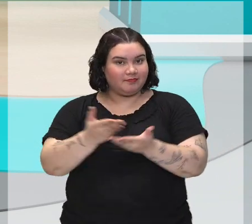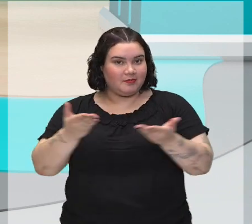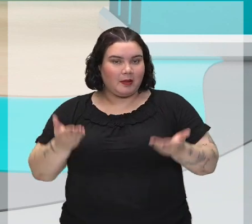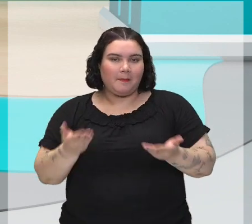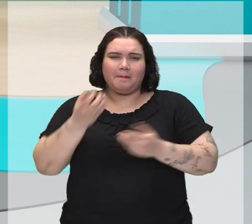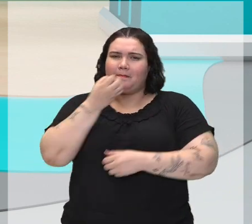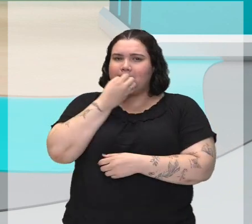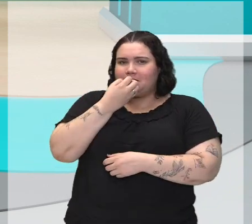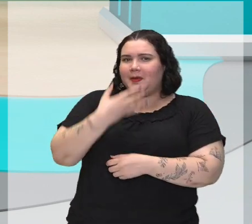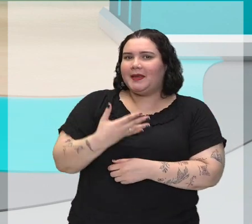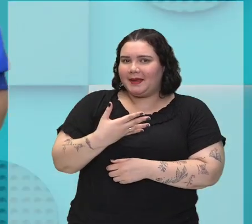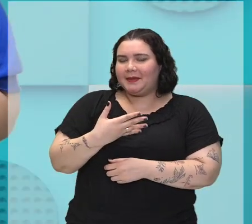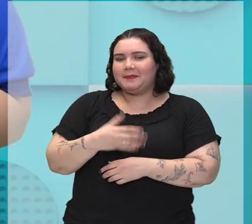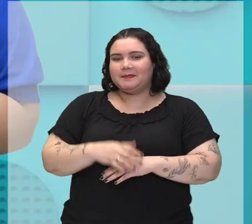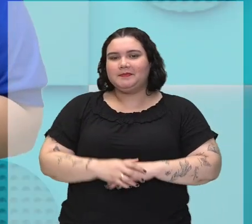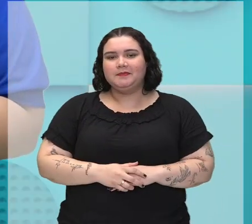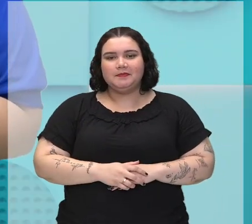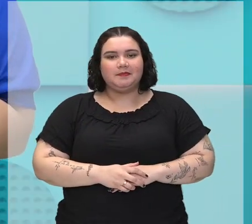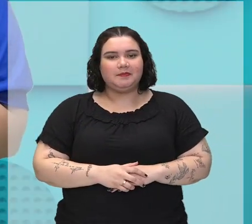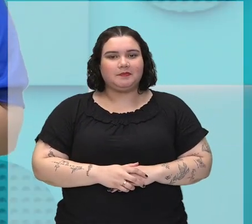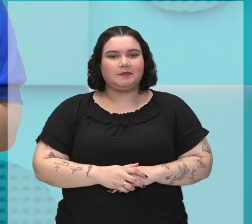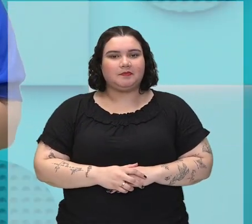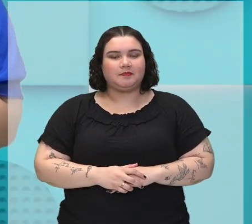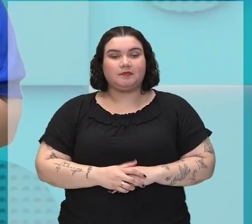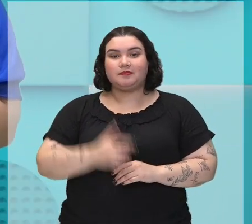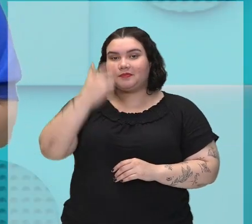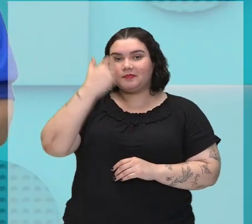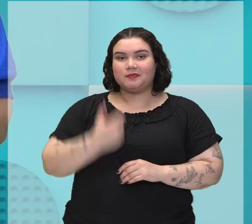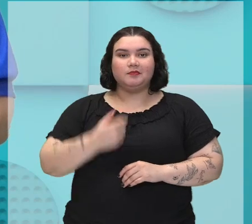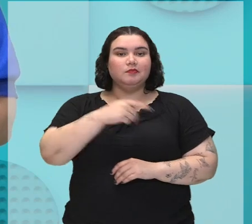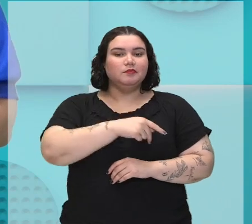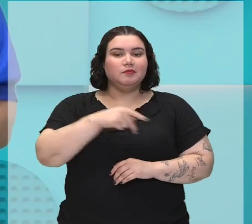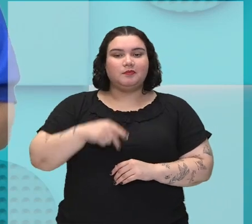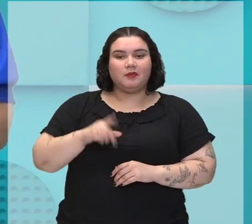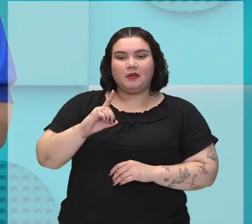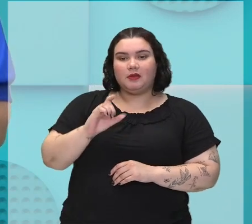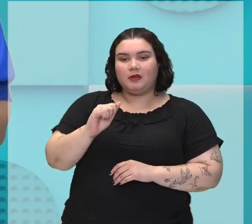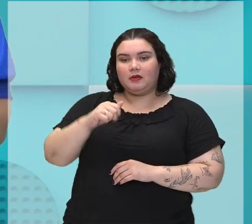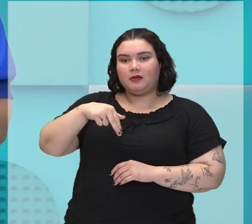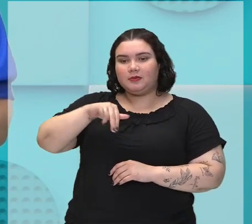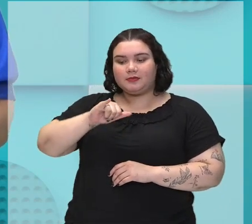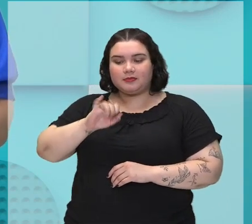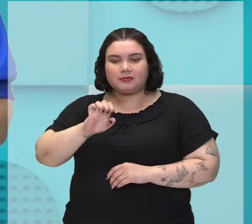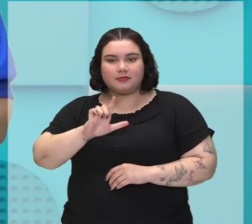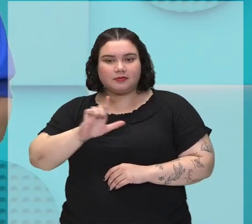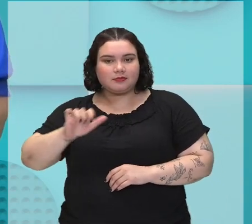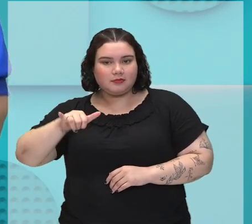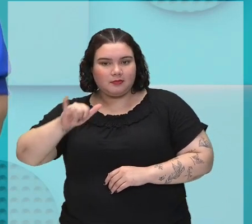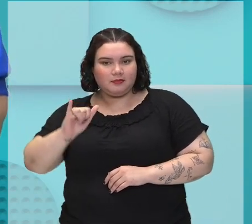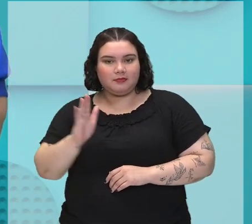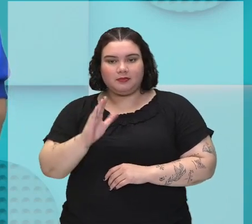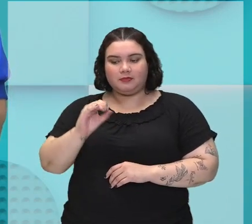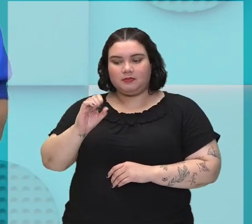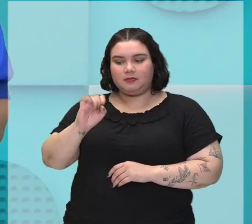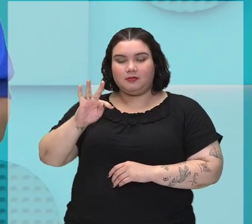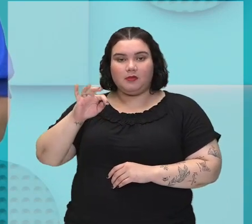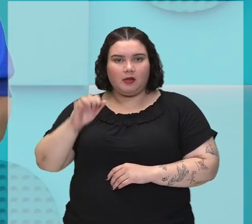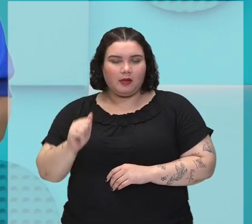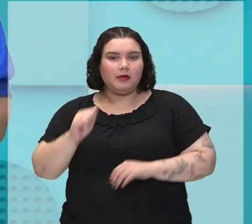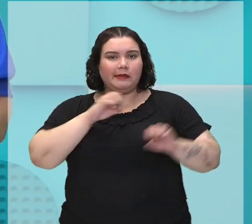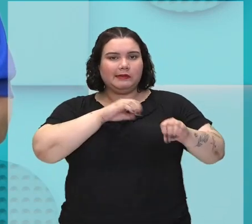estejam bem. Eu sou a professora Daniele Costa, do componente de